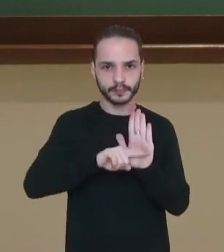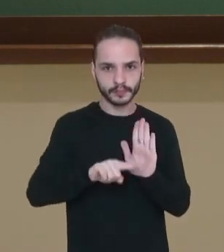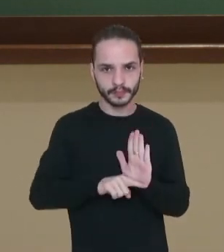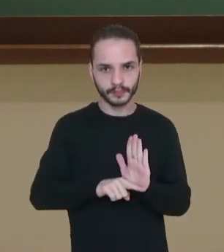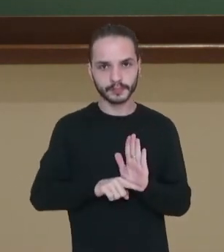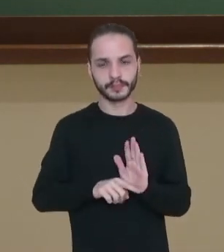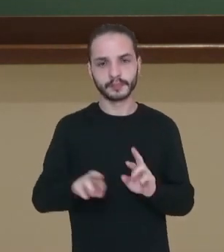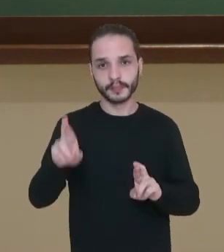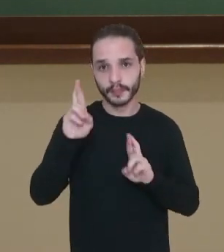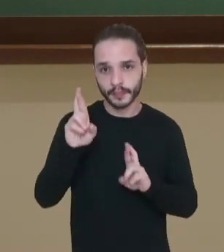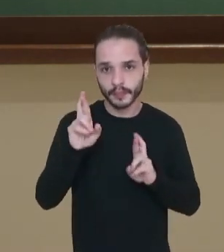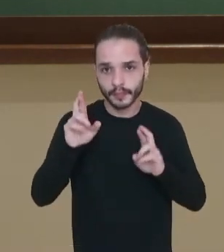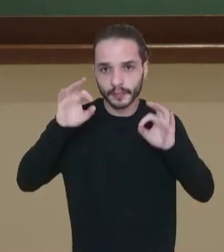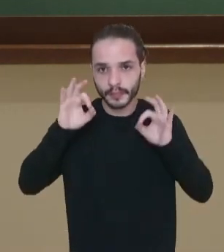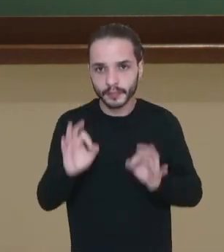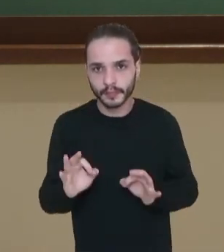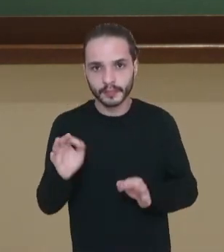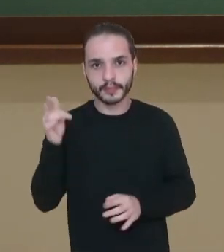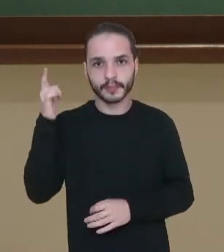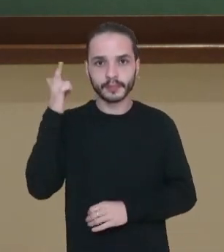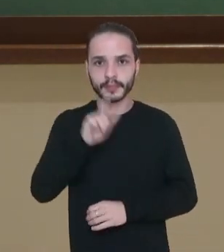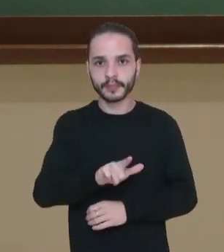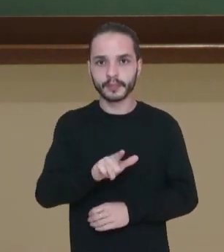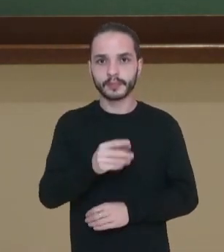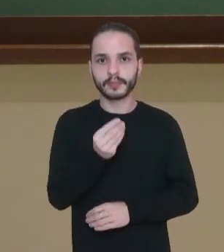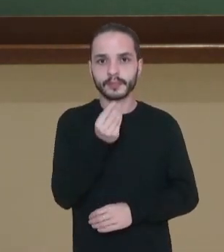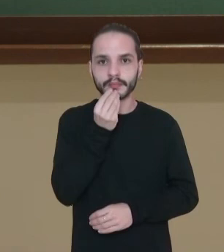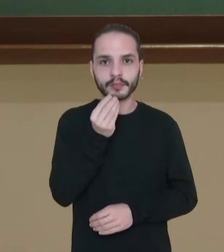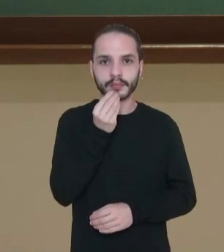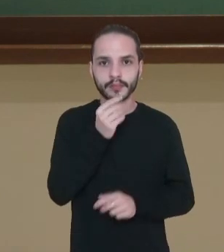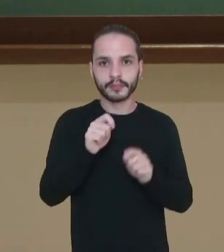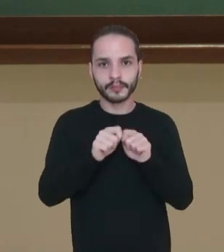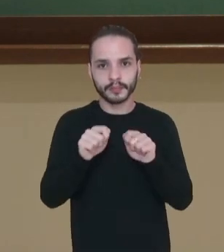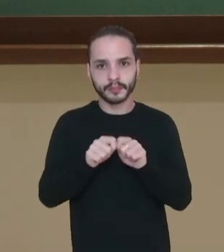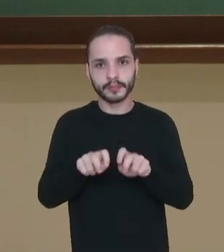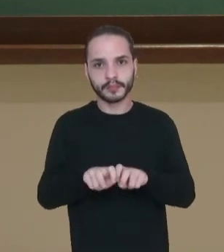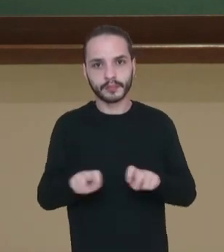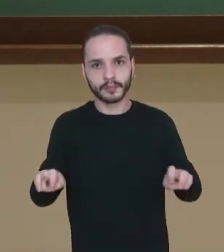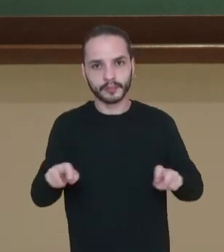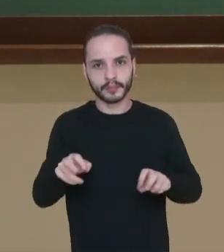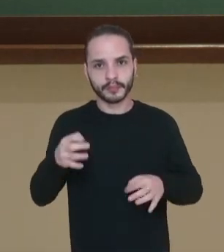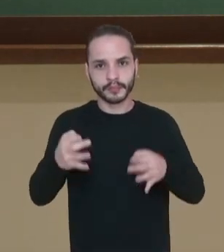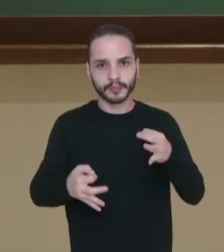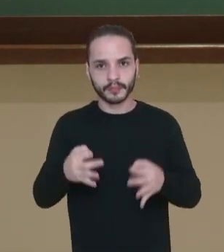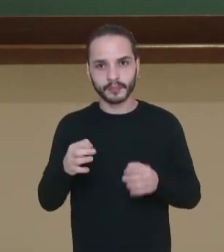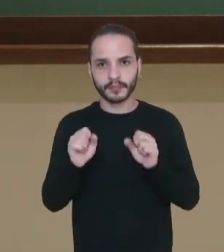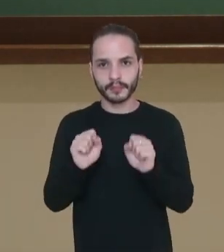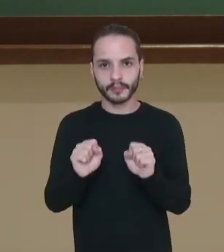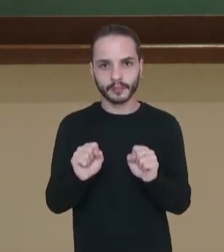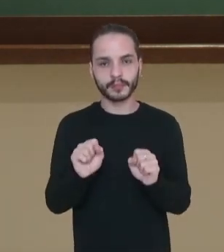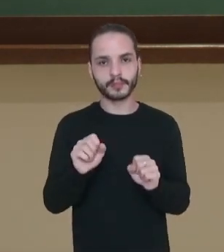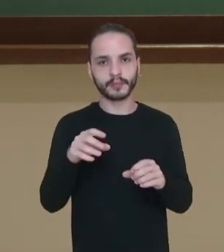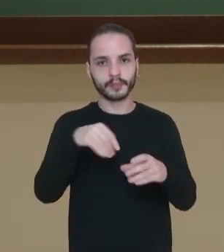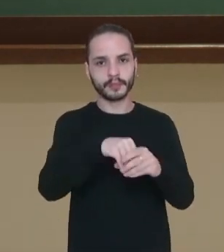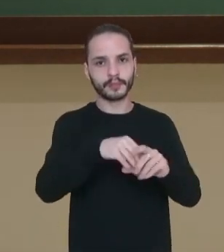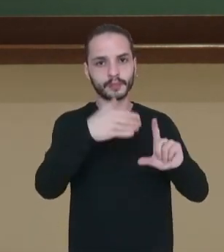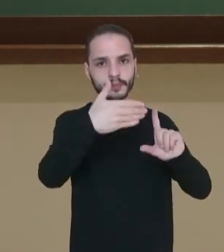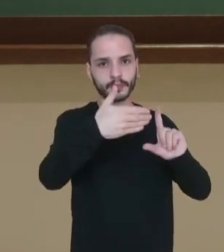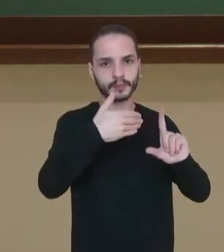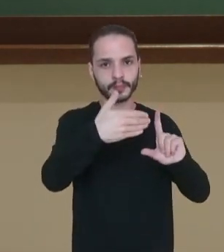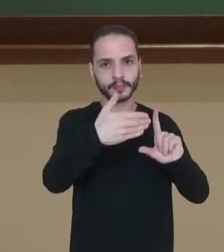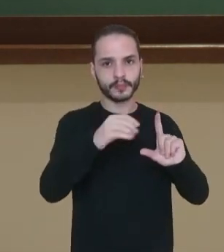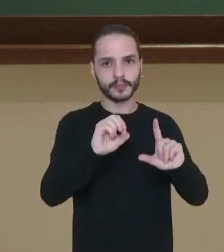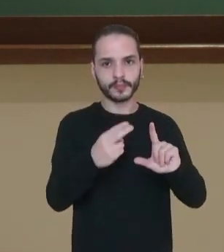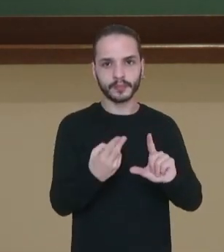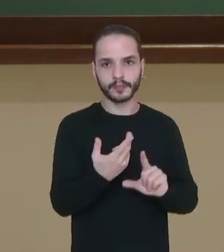que tenha dado certo, né? Espero que vocês tenham a oportunidade de fazer essa atividade, seja utilizando a plataforma, seja utilizando aí